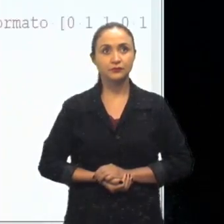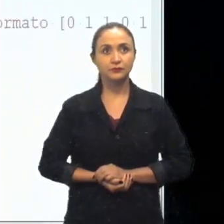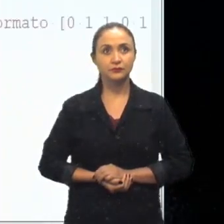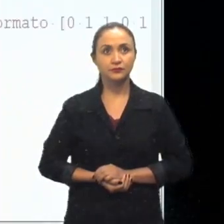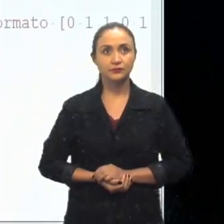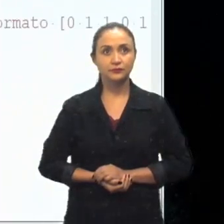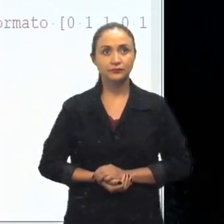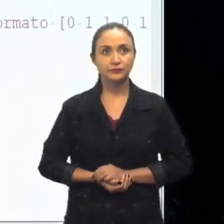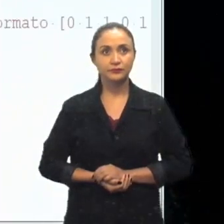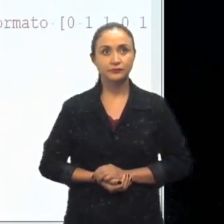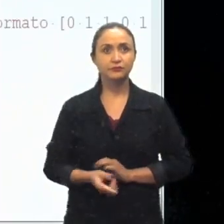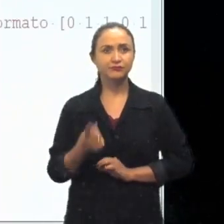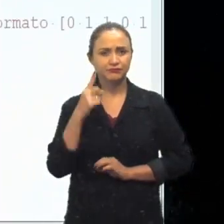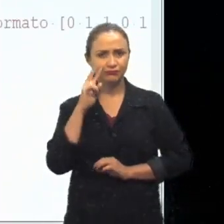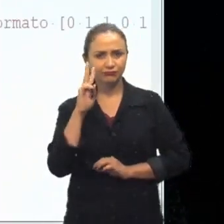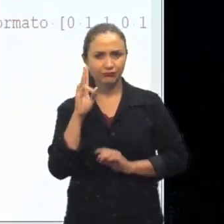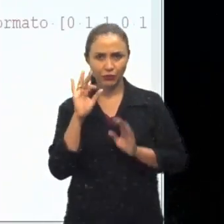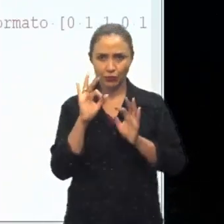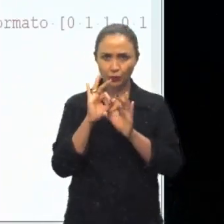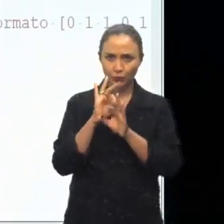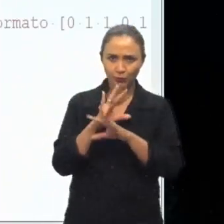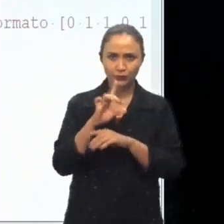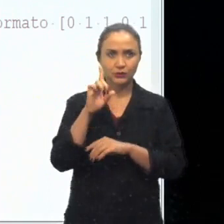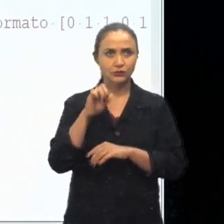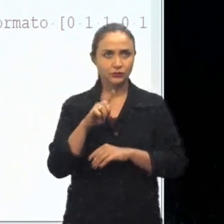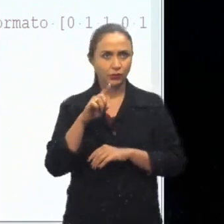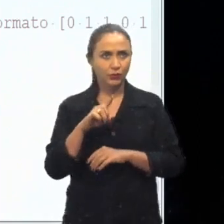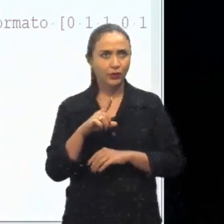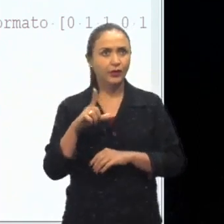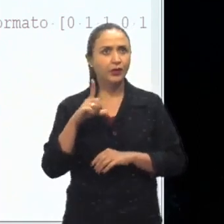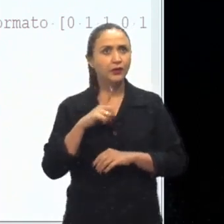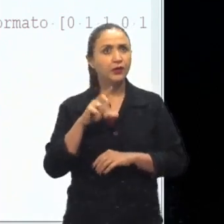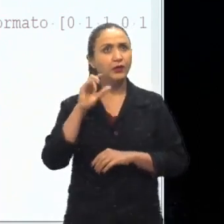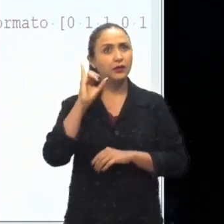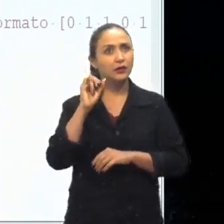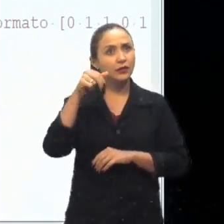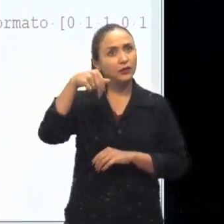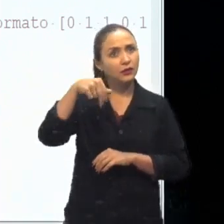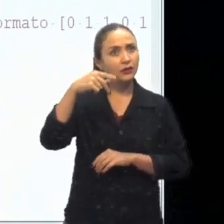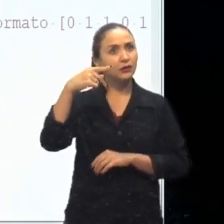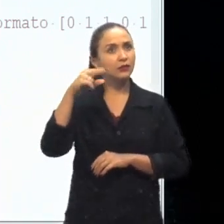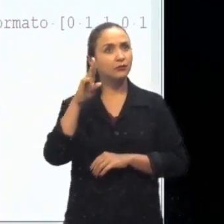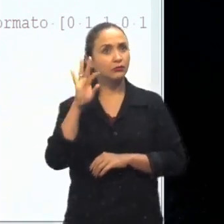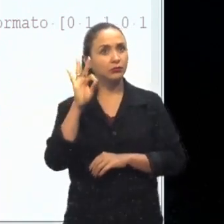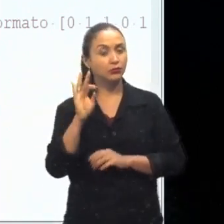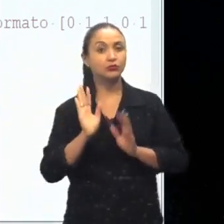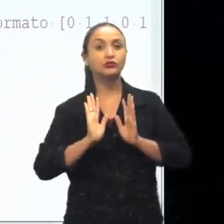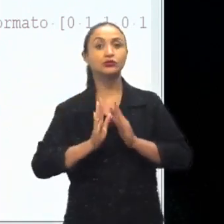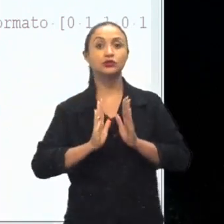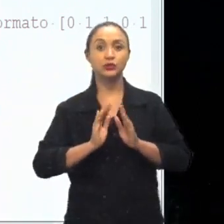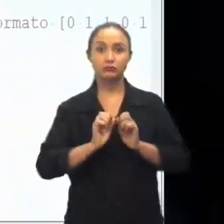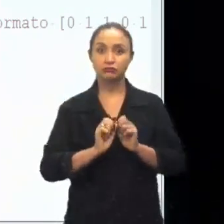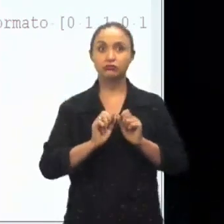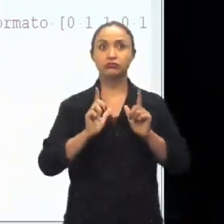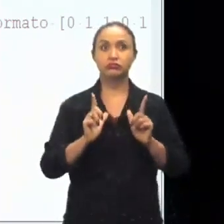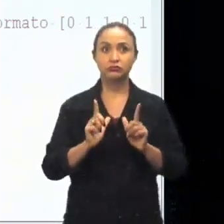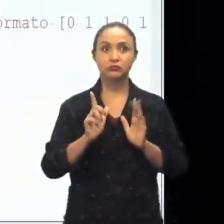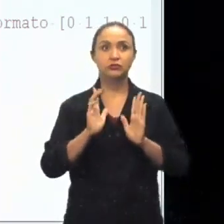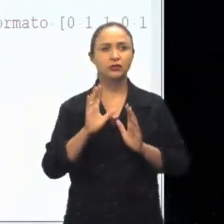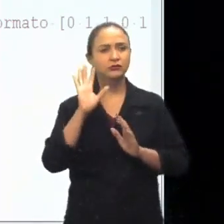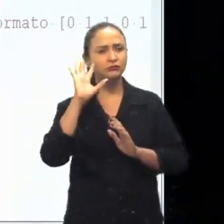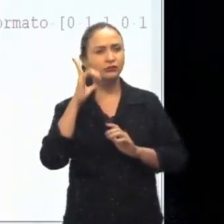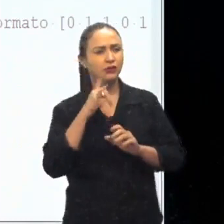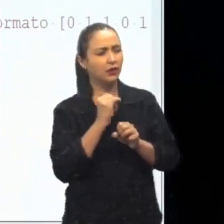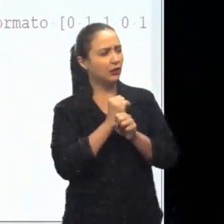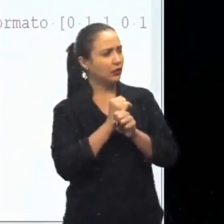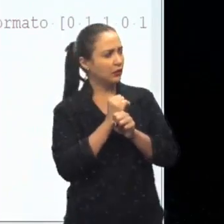Então aqui o script completo, onde eu tenho a função input ativada, na minha definição de tempo, definição